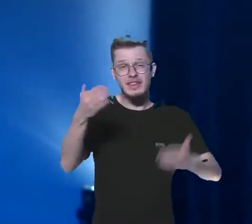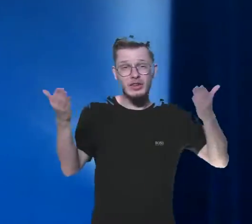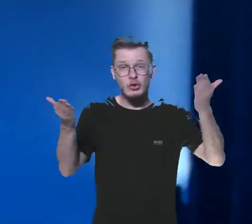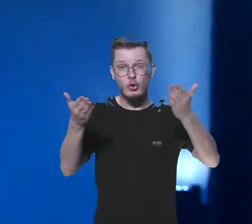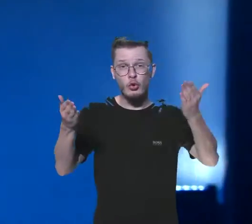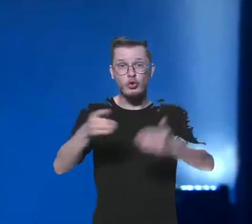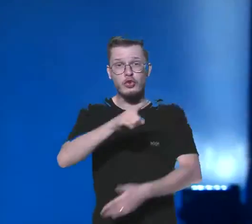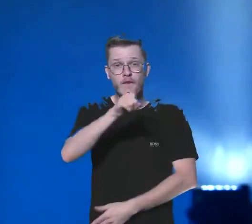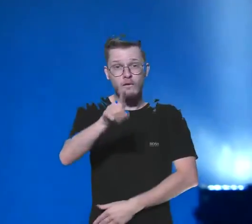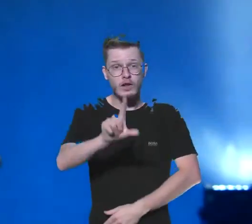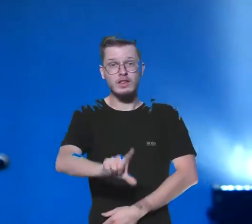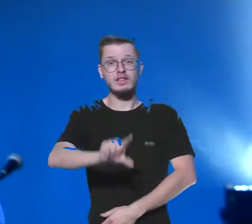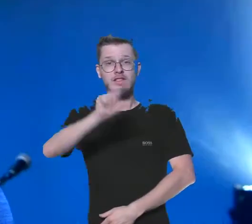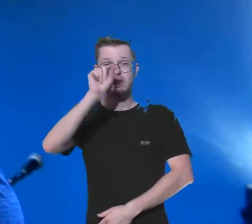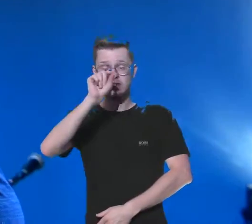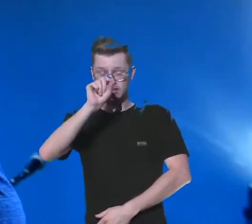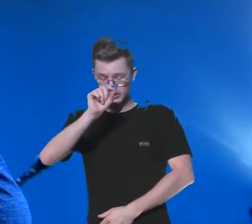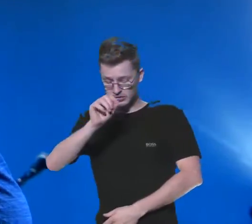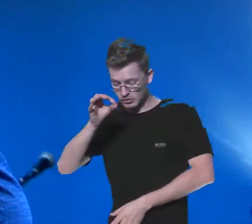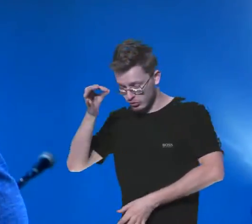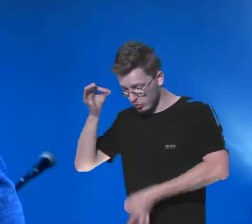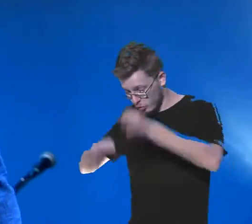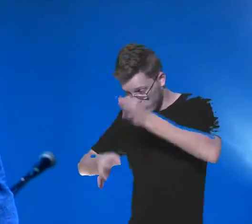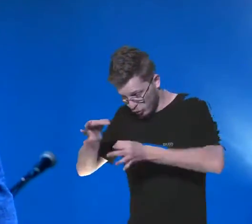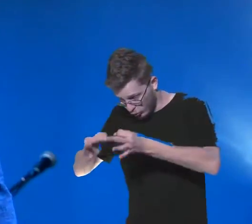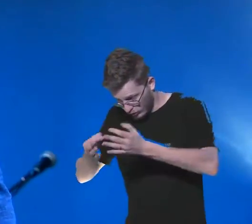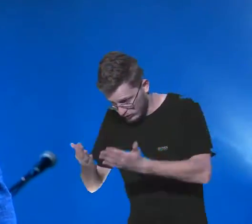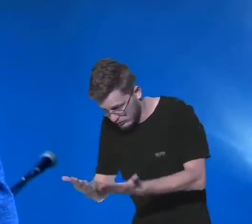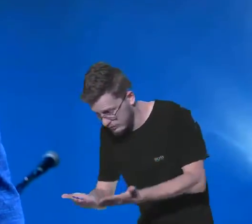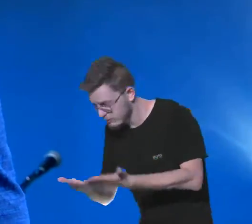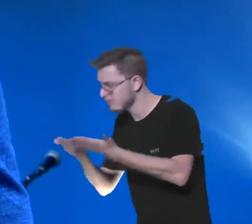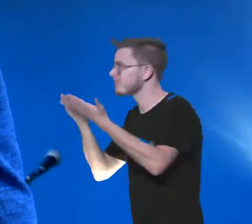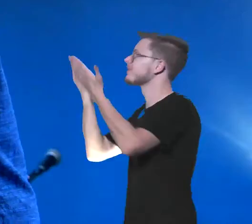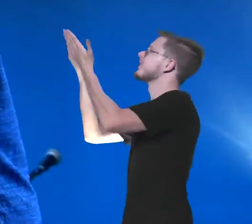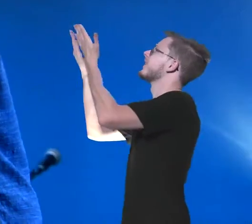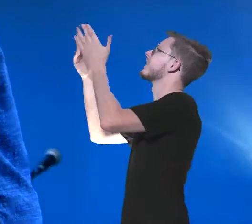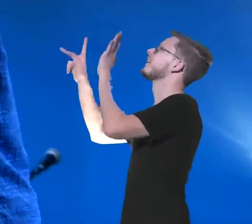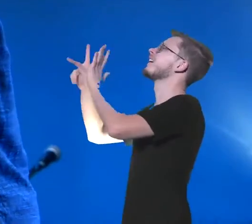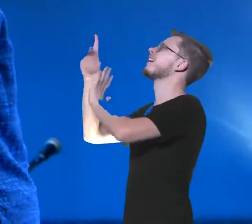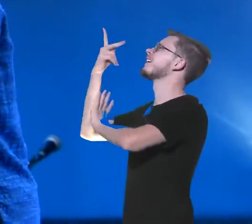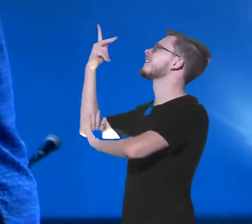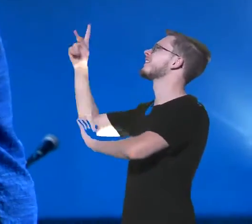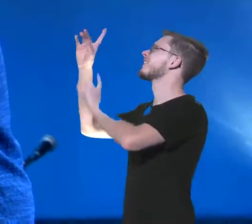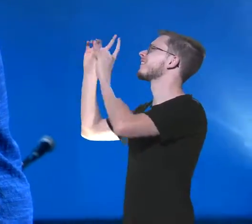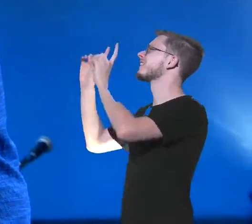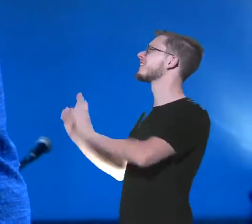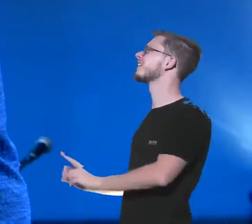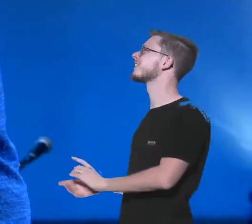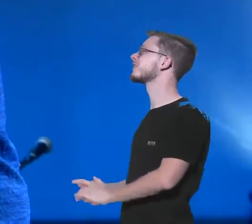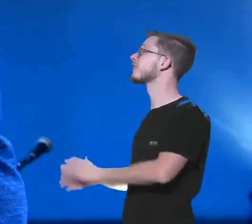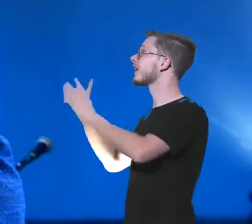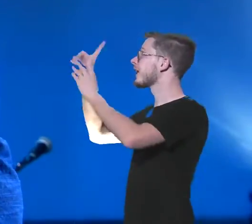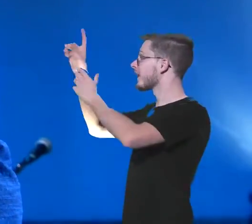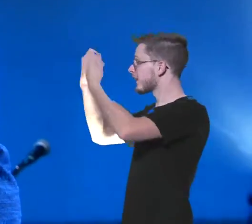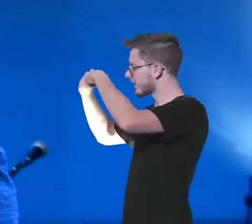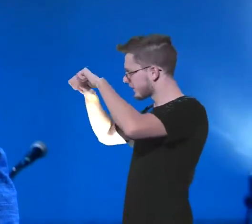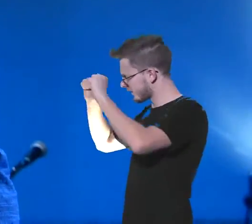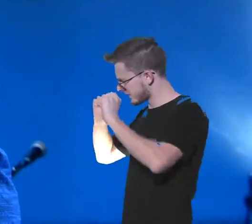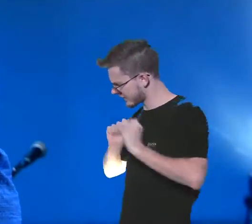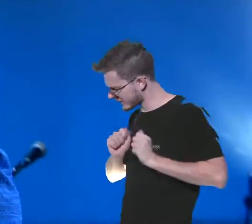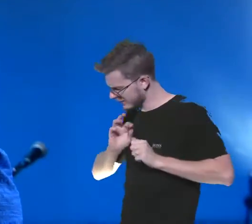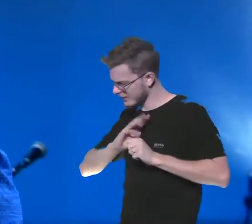o juízo nas mãos de Deus, Ele vai te conceder a cura. Se você entregar a